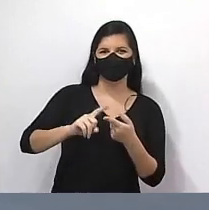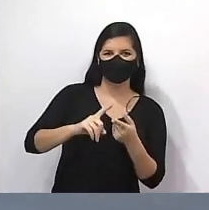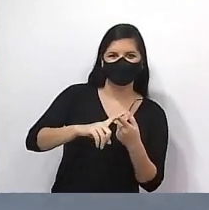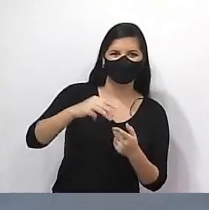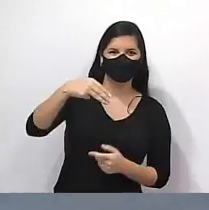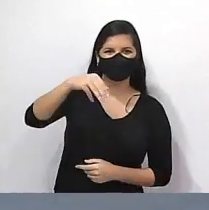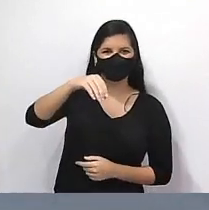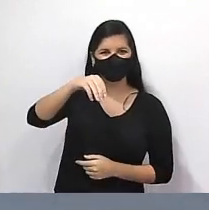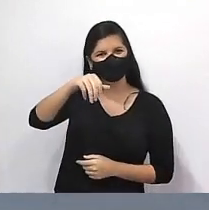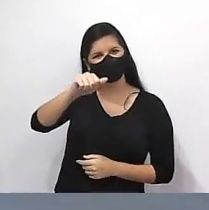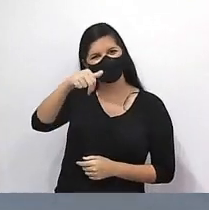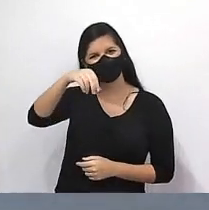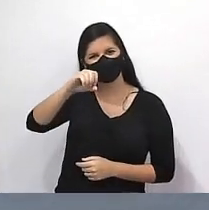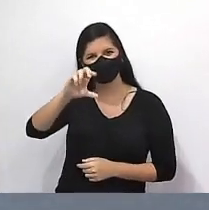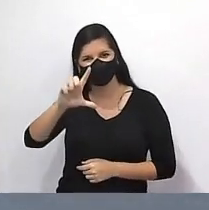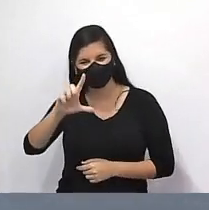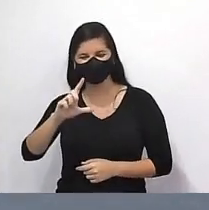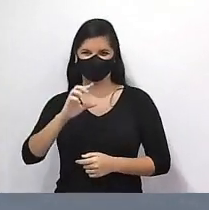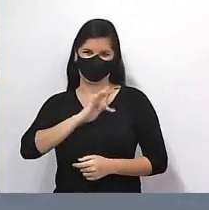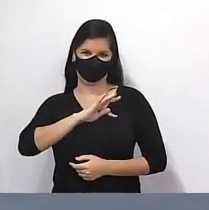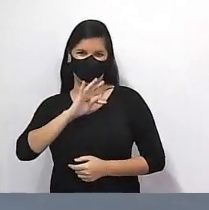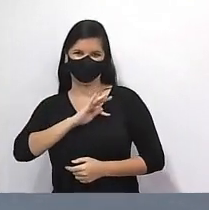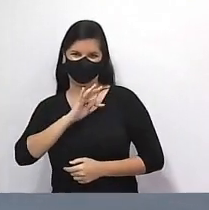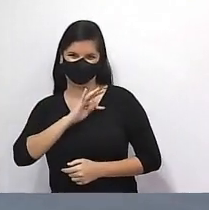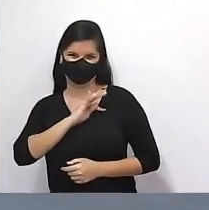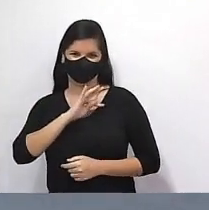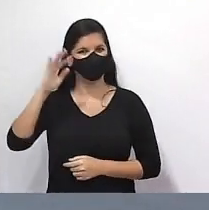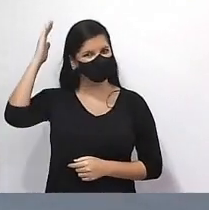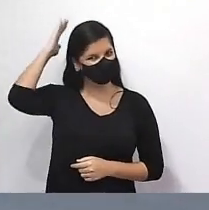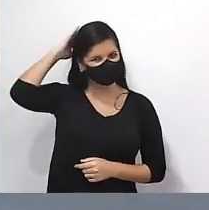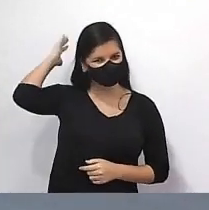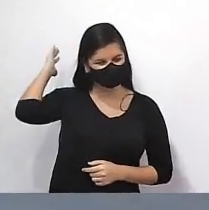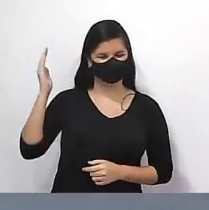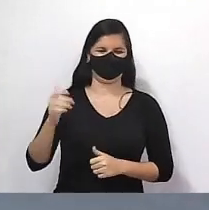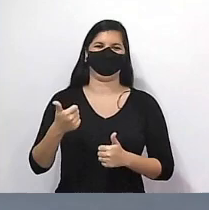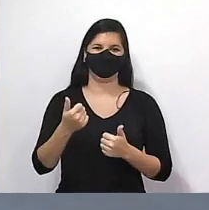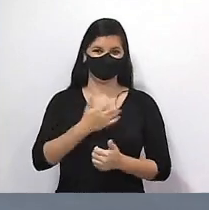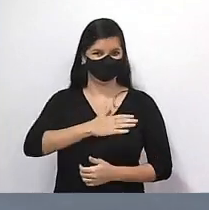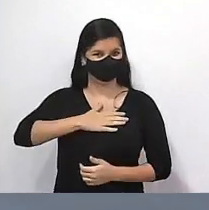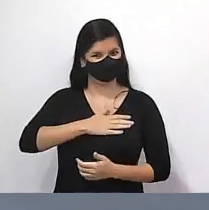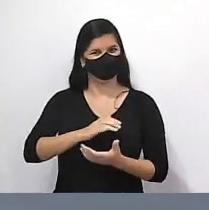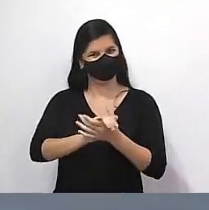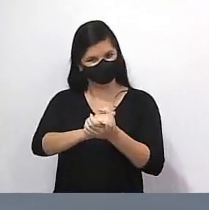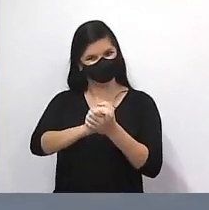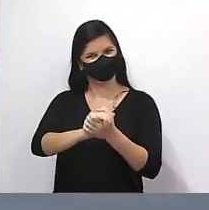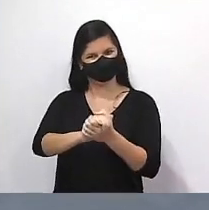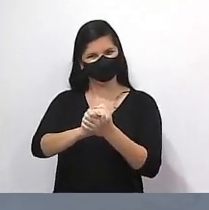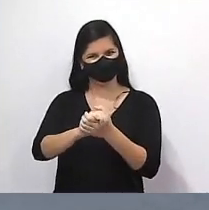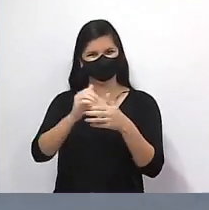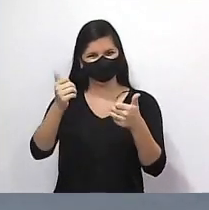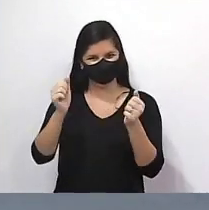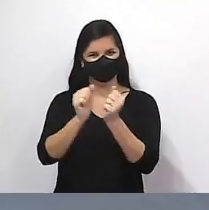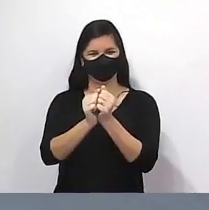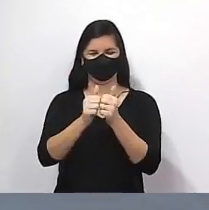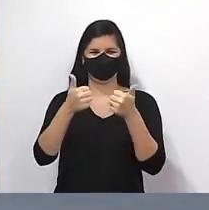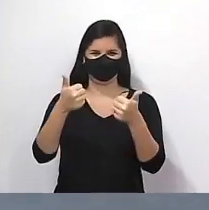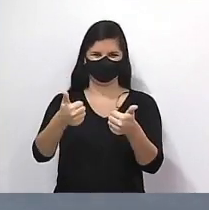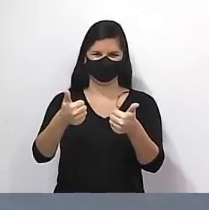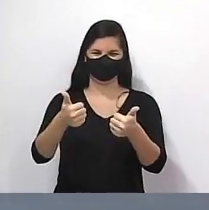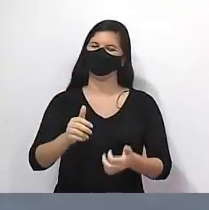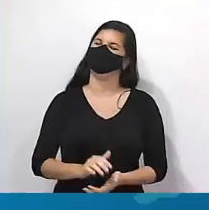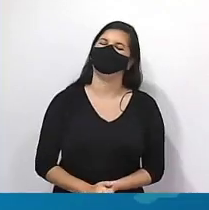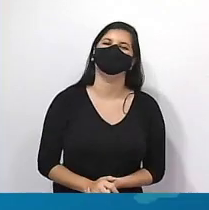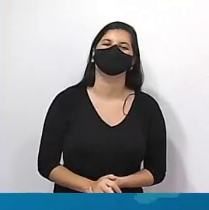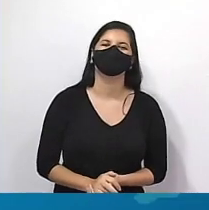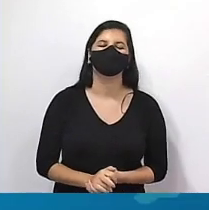está vendo, mas está conosco na nossa equipe. Manuel, prazer, tá junto, vamos lá. Vamos lá, Manuel,